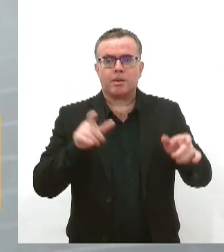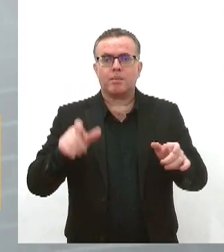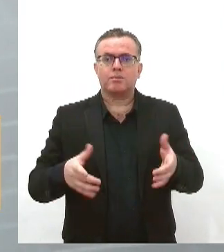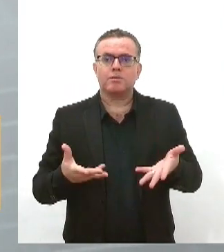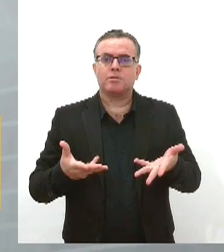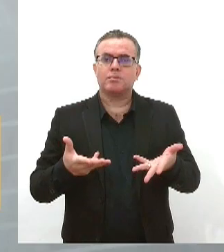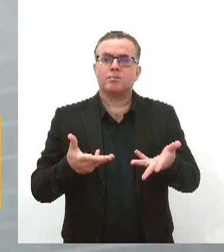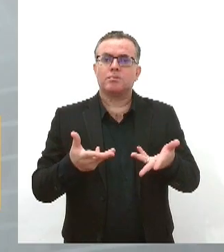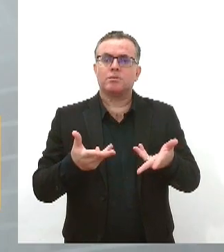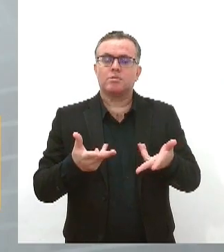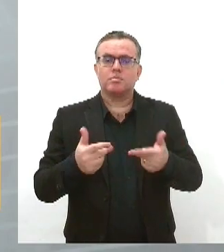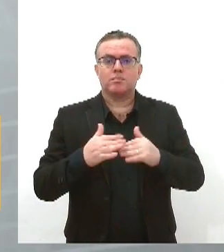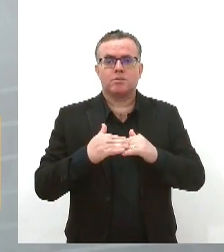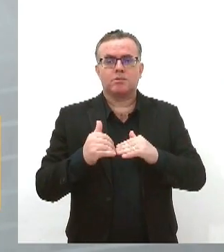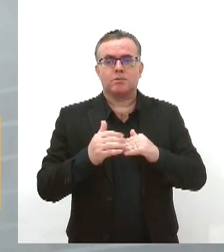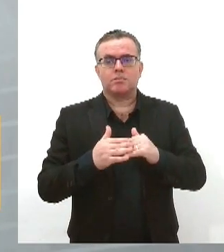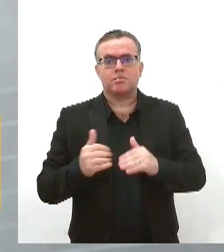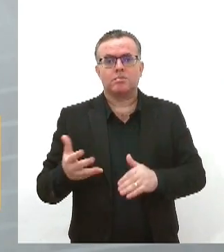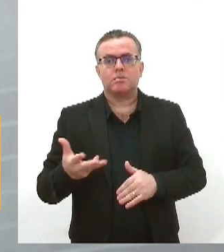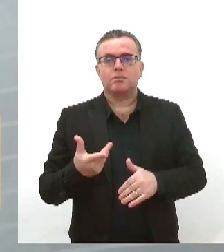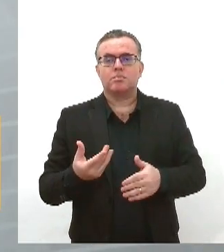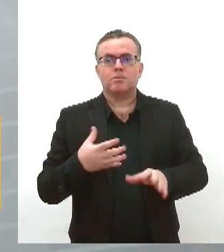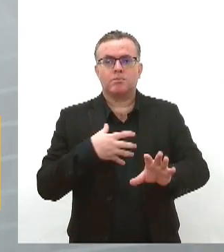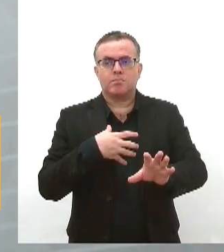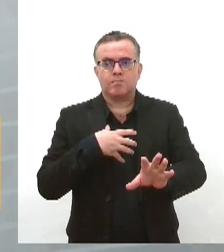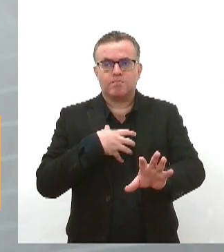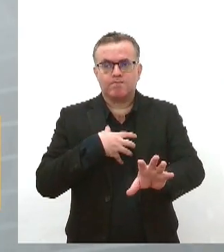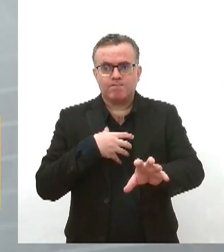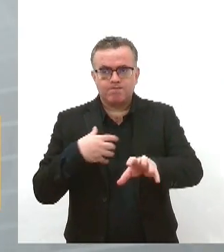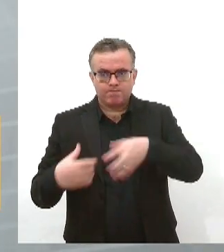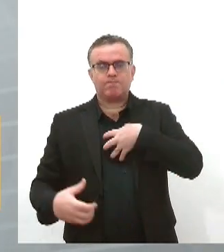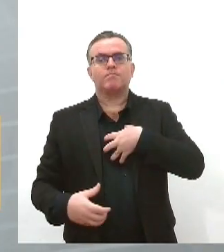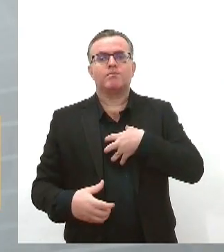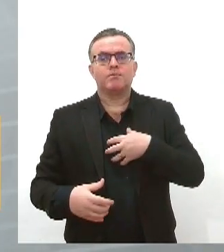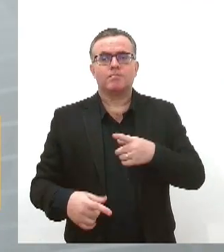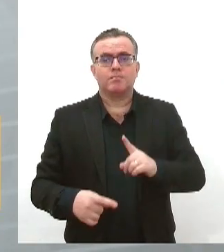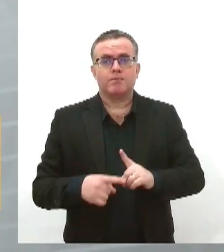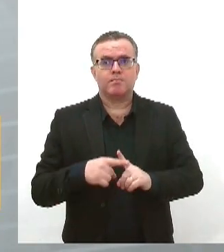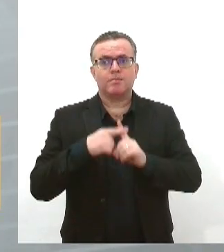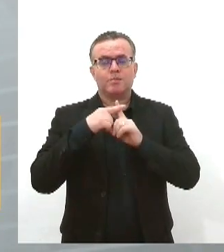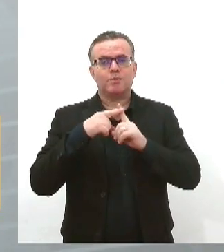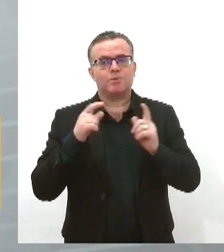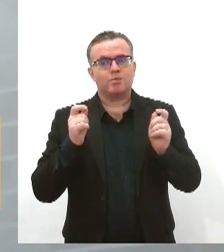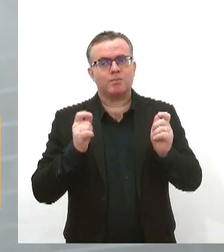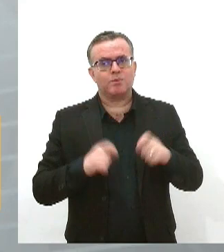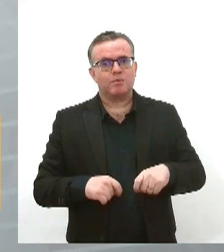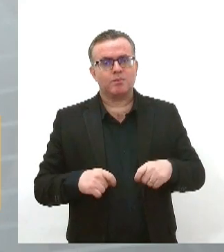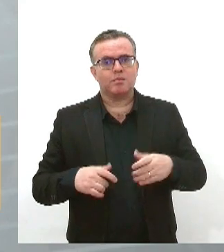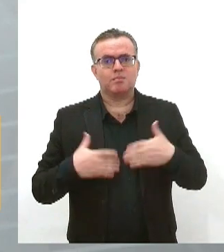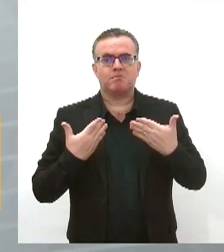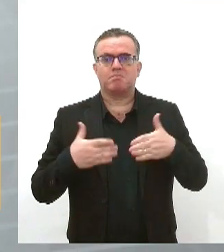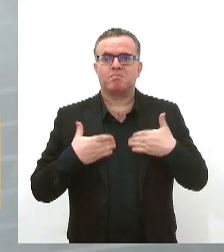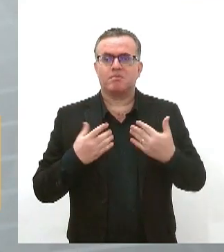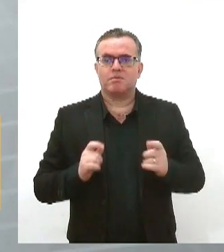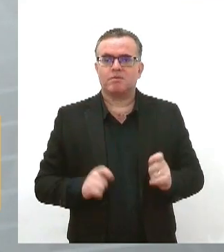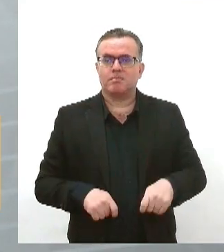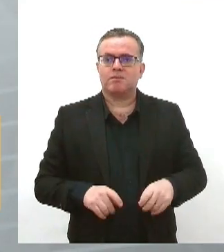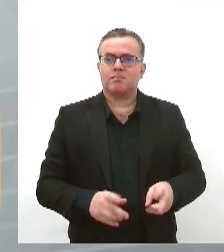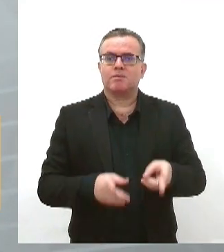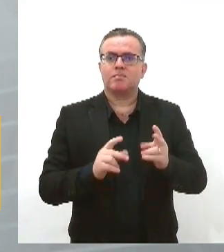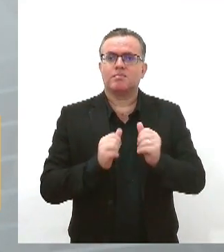carinhoso. Eles passam para a gente uma energia positiva que nos dá força de podermos também estar ao lado